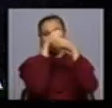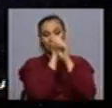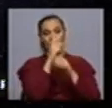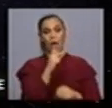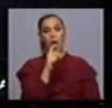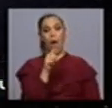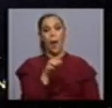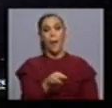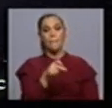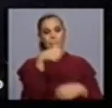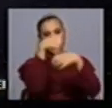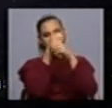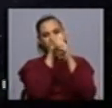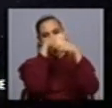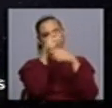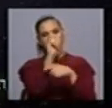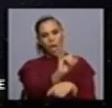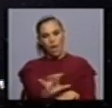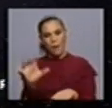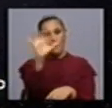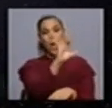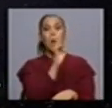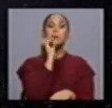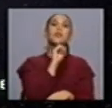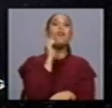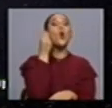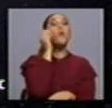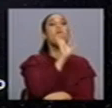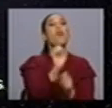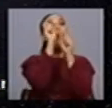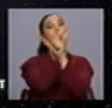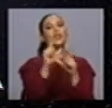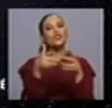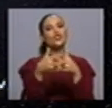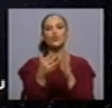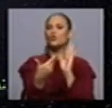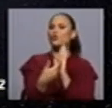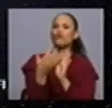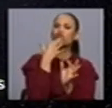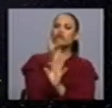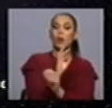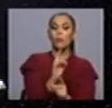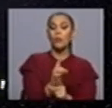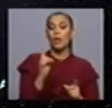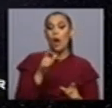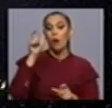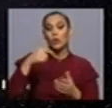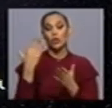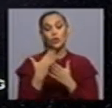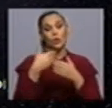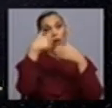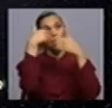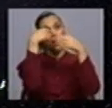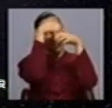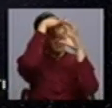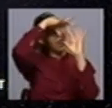e isto é uma imagem artística do que será esta galáxia. E olha, esta estrutura é absolutamente extraordinária. Porque os astrónomos pensavam que este tipo de galáxias